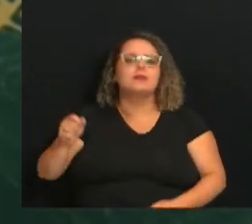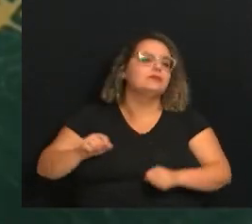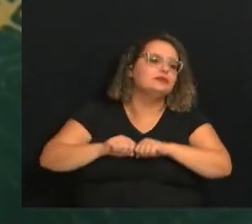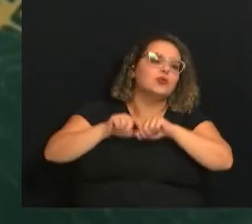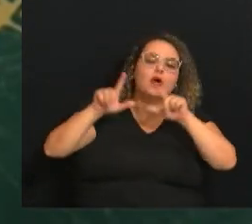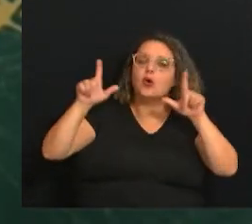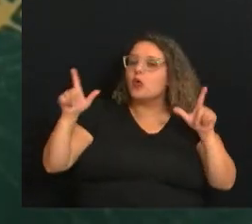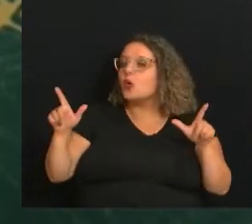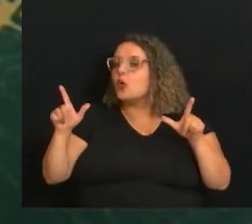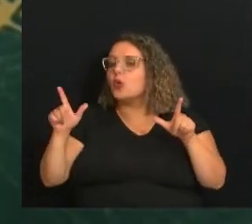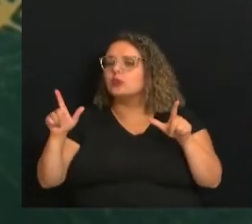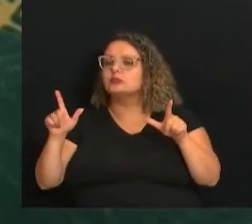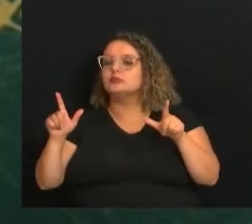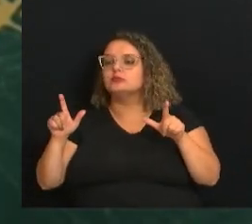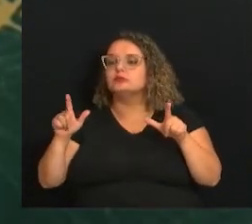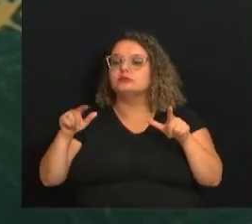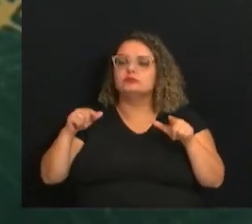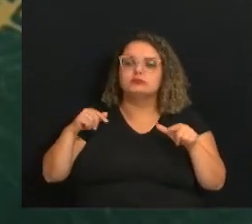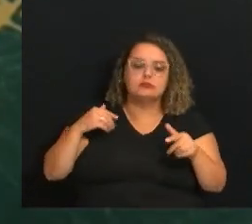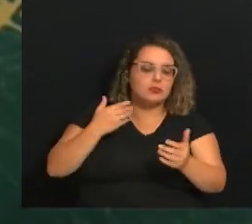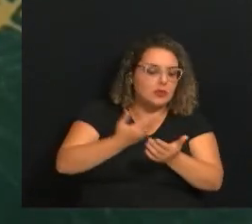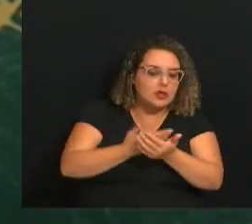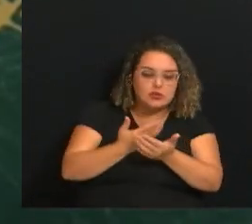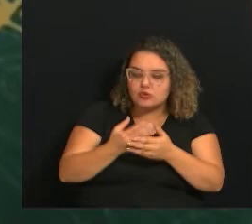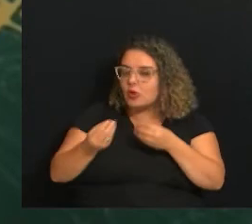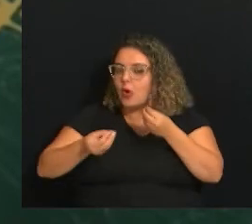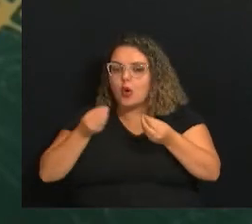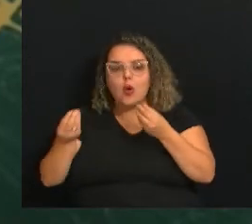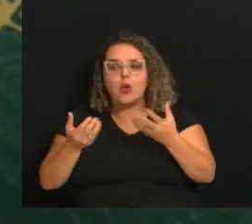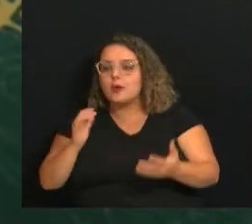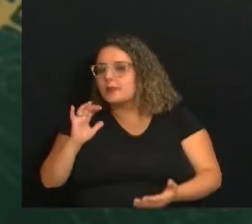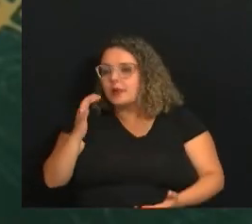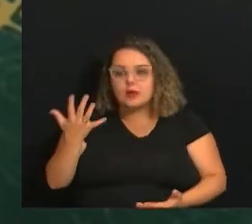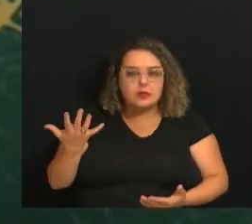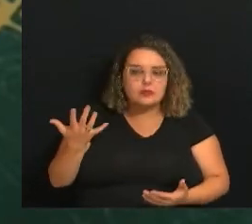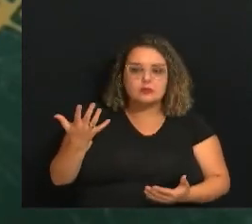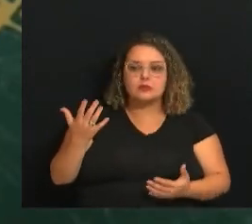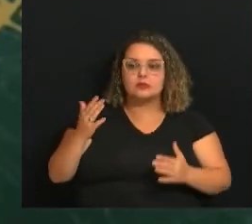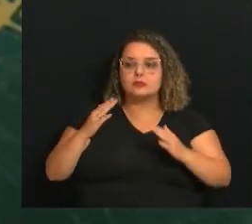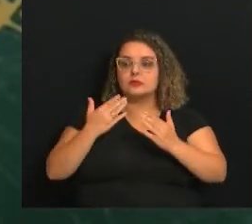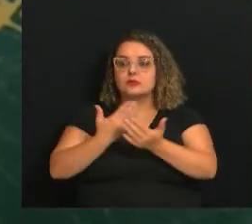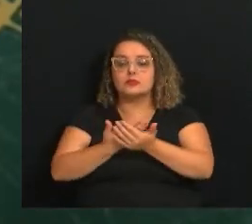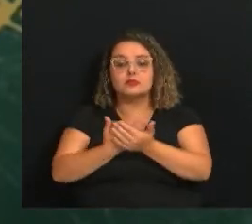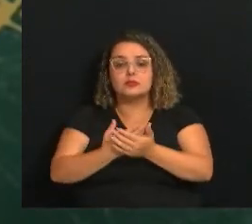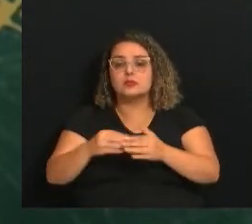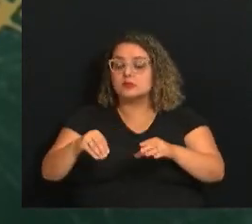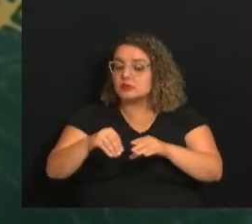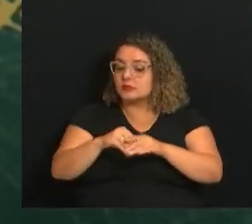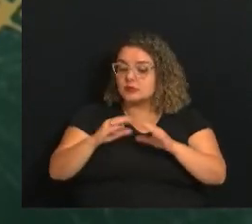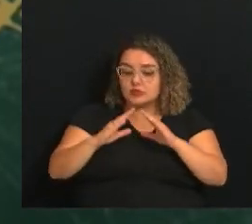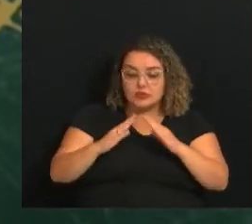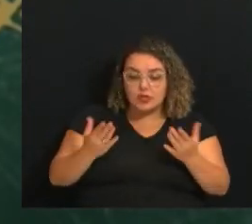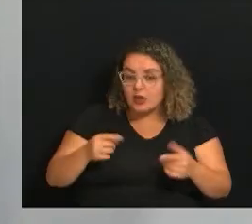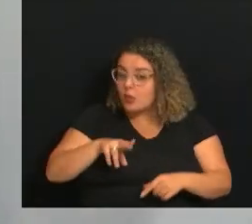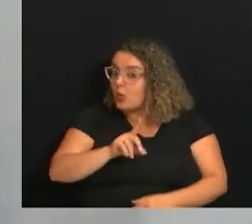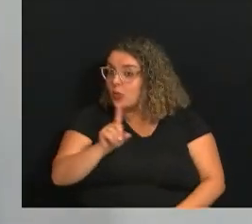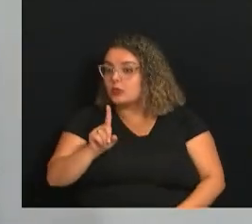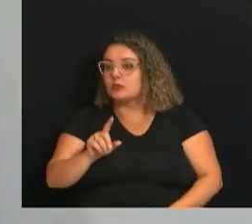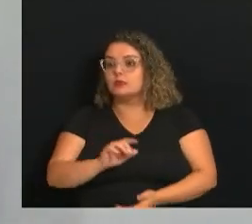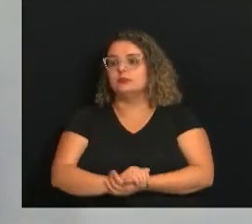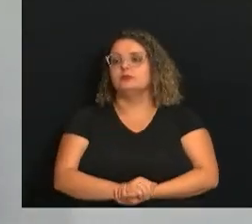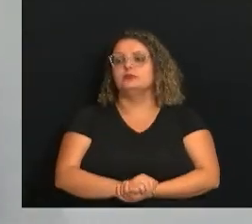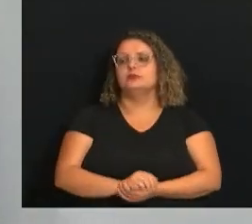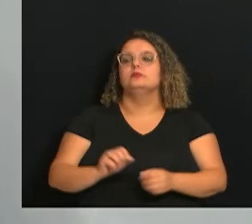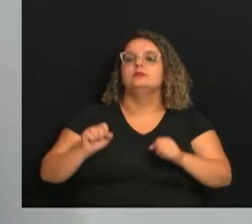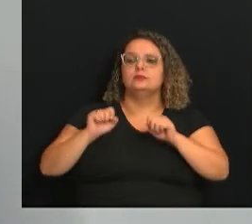acorda para estudar, como funciona? Você estuda muito em casa, não? Então, de manhã eu gosto